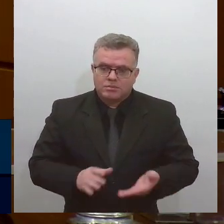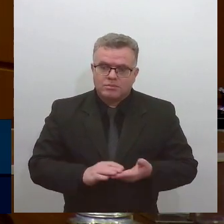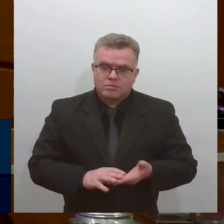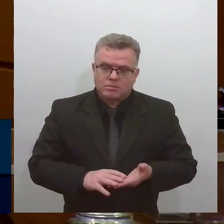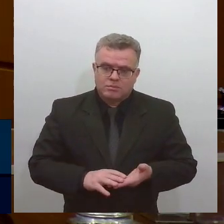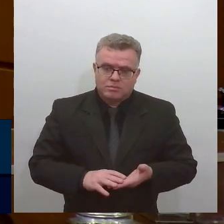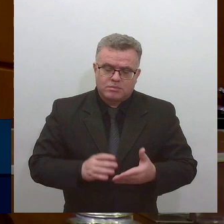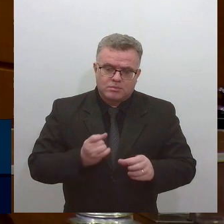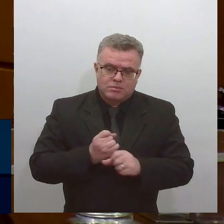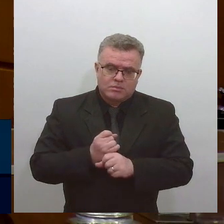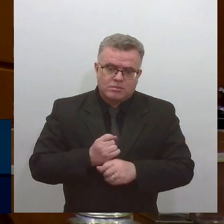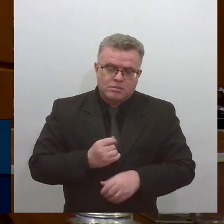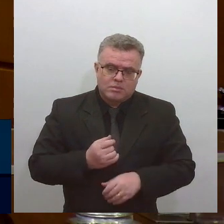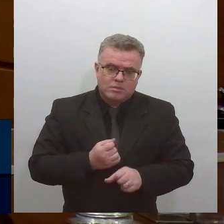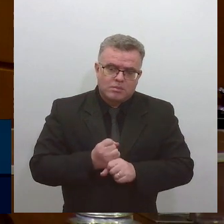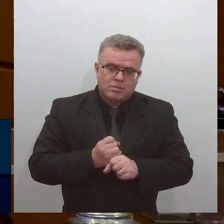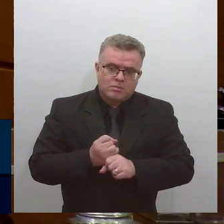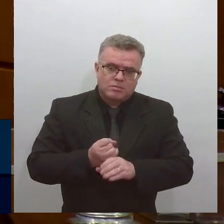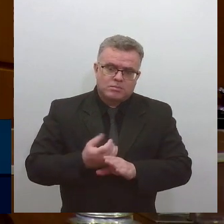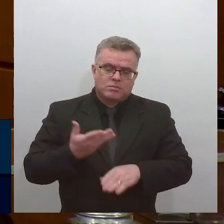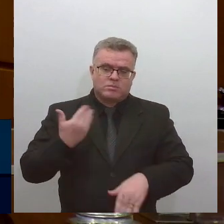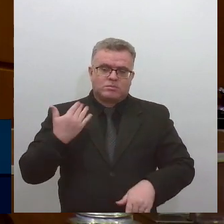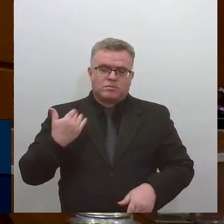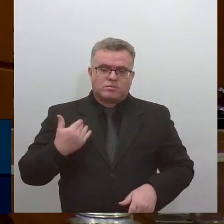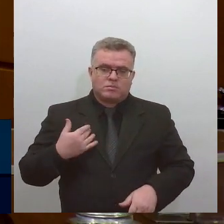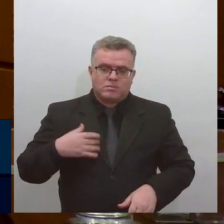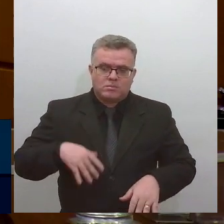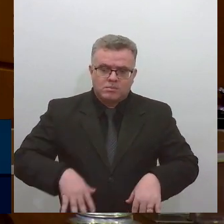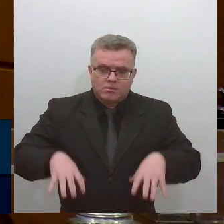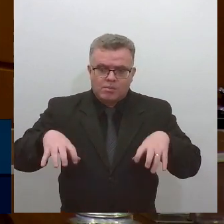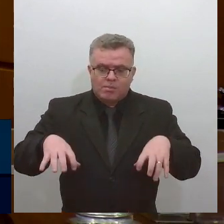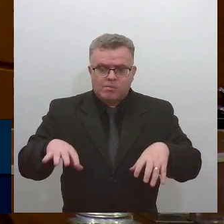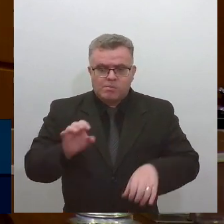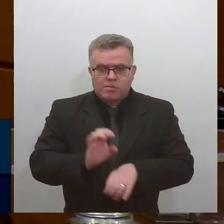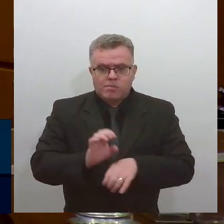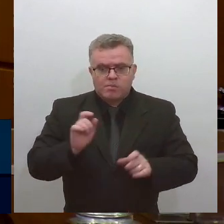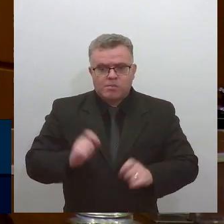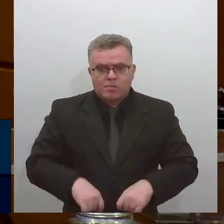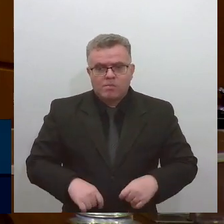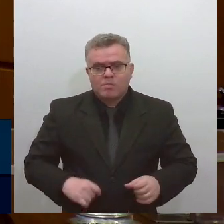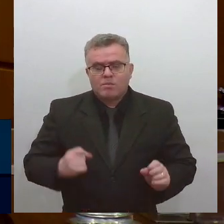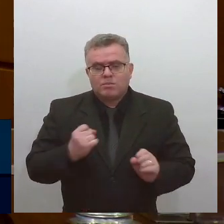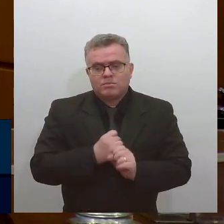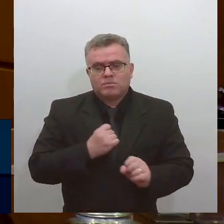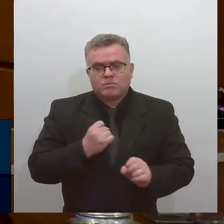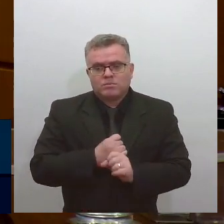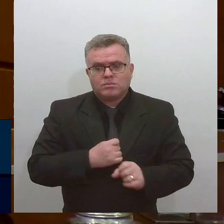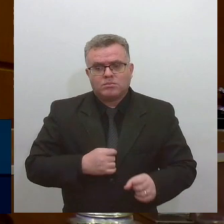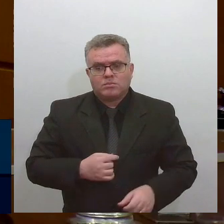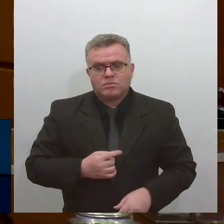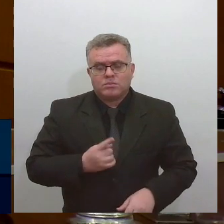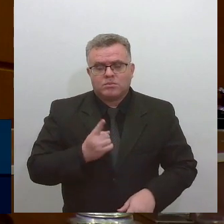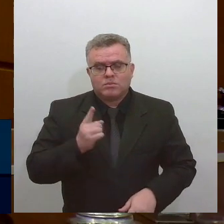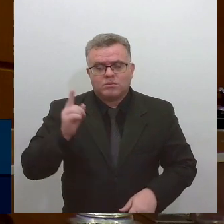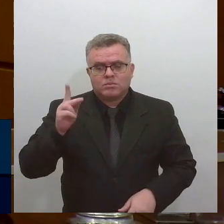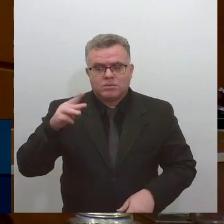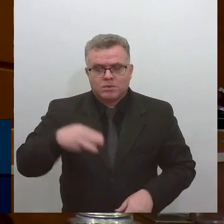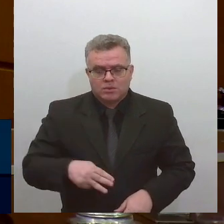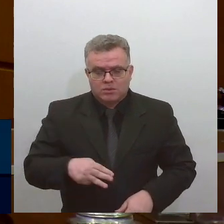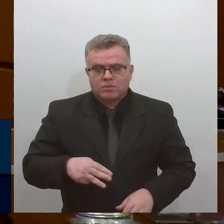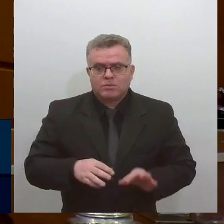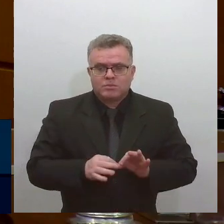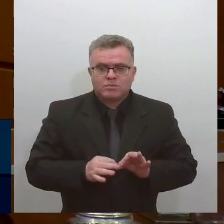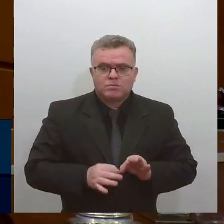entre os Estados essa ponte já foi contratada essa ponte tem mais de 1 km de extensão é uma ponte com